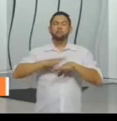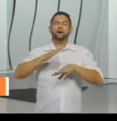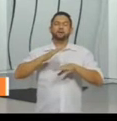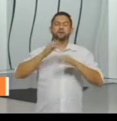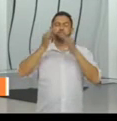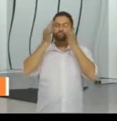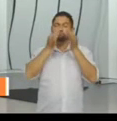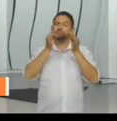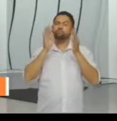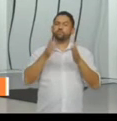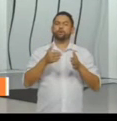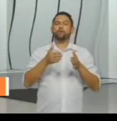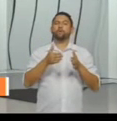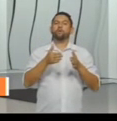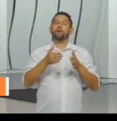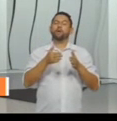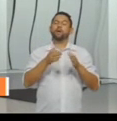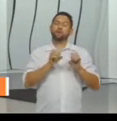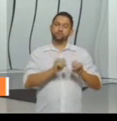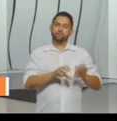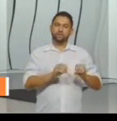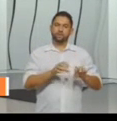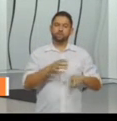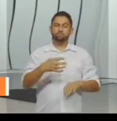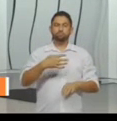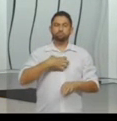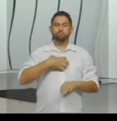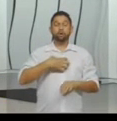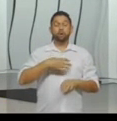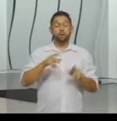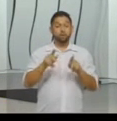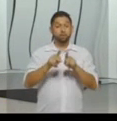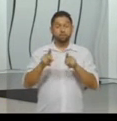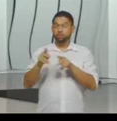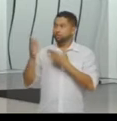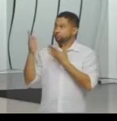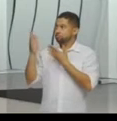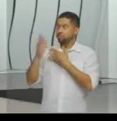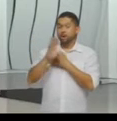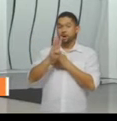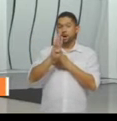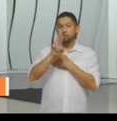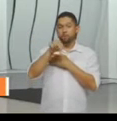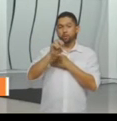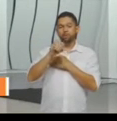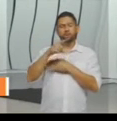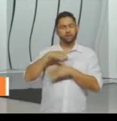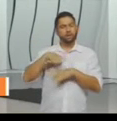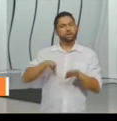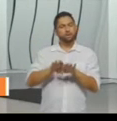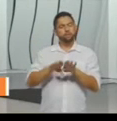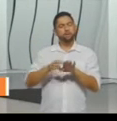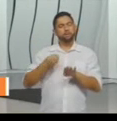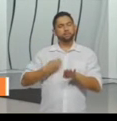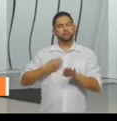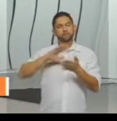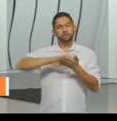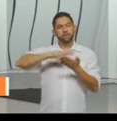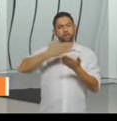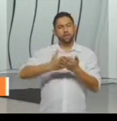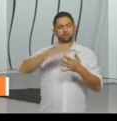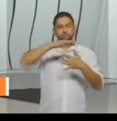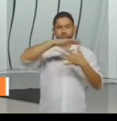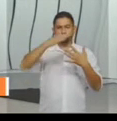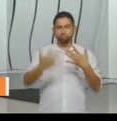Ação de Ciências. Eu sou o Bruno Galvão, nós temos também a presença do nosso intérprete de Libras, Heron Cordeiro, e